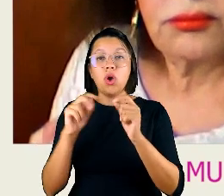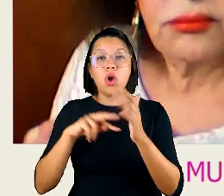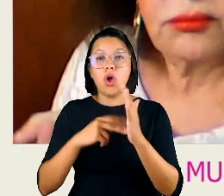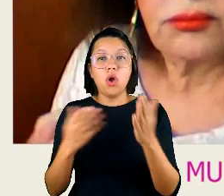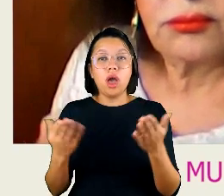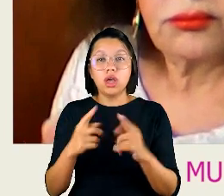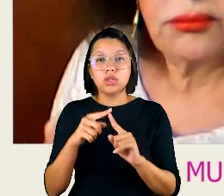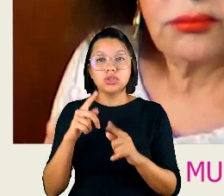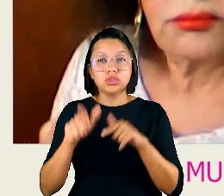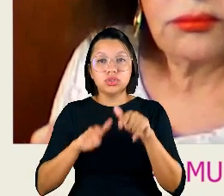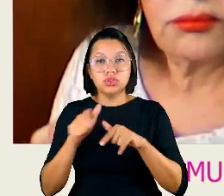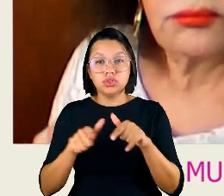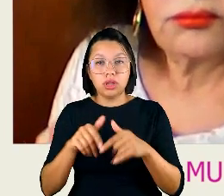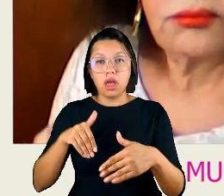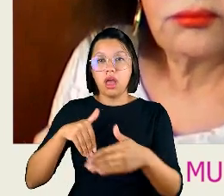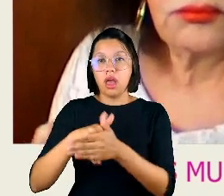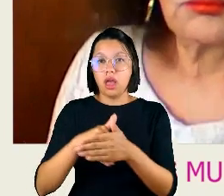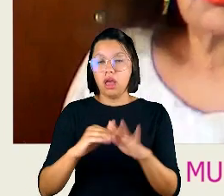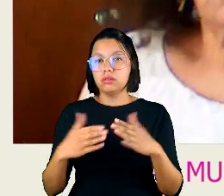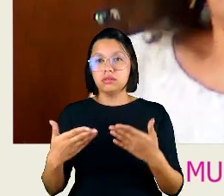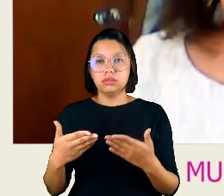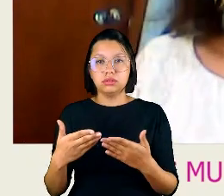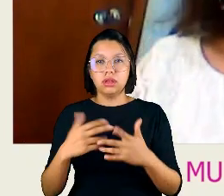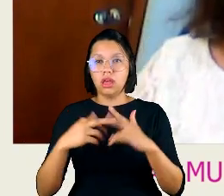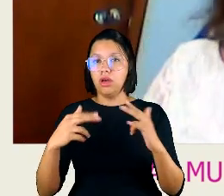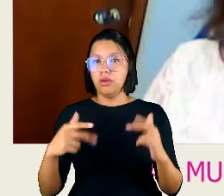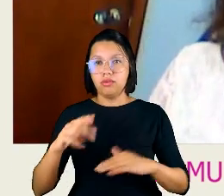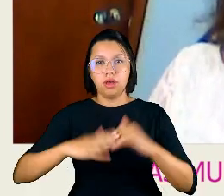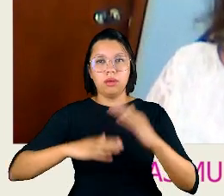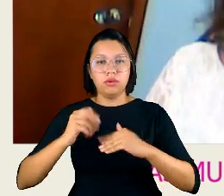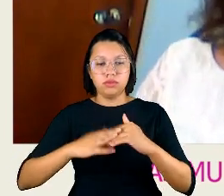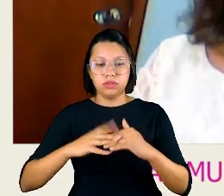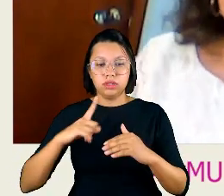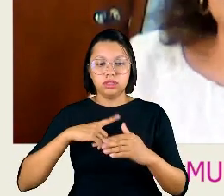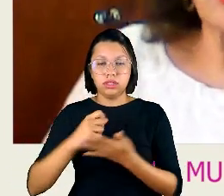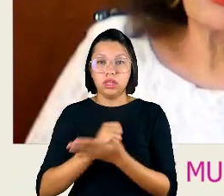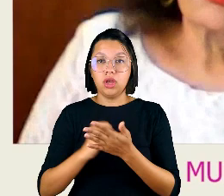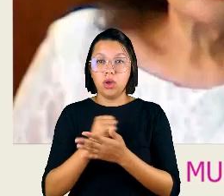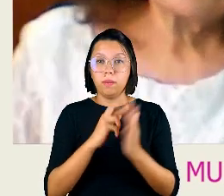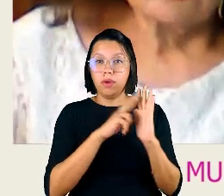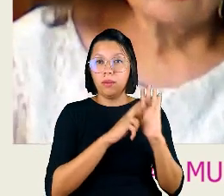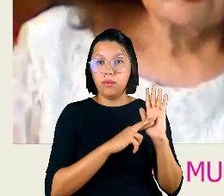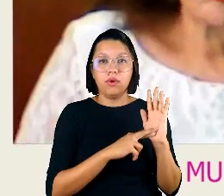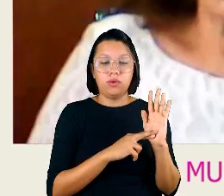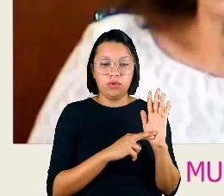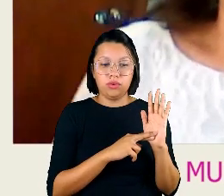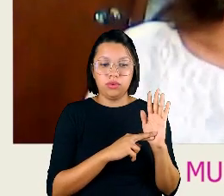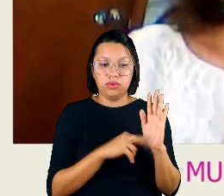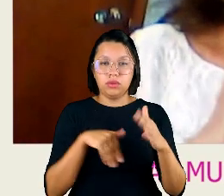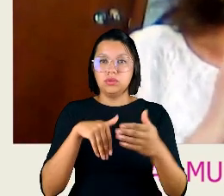demissão, então, enfim, várias profissionais, as que têm um mínimo de regulamentação, né, que estão sendo demitidas,